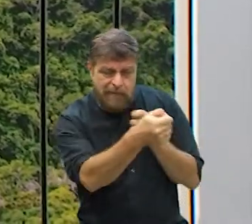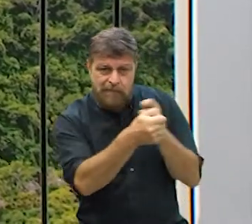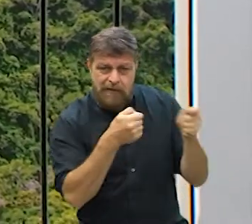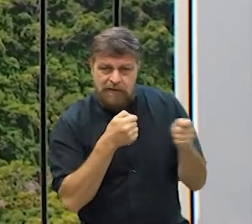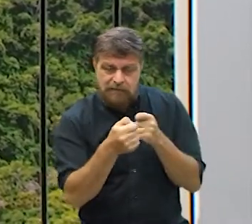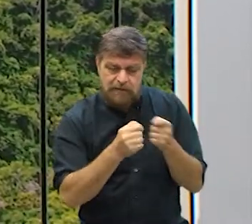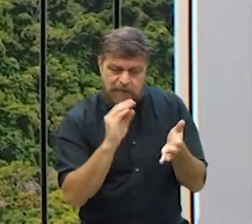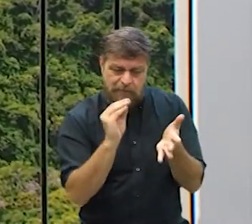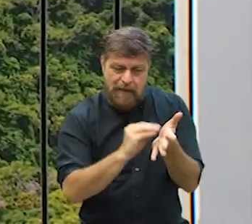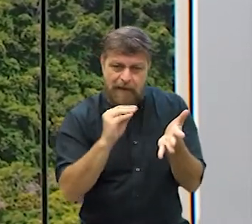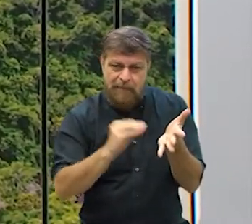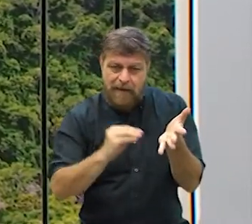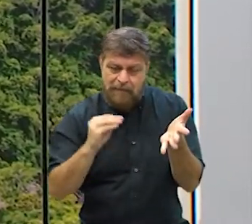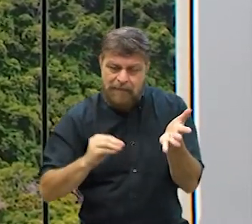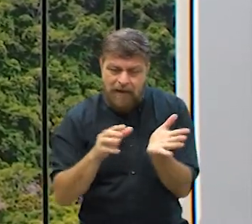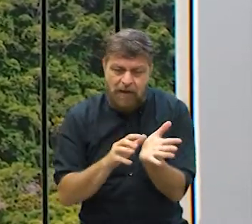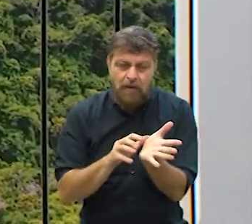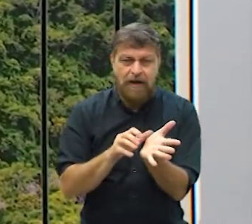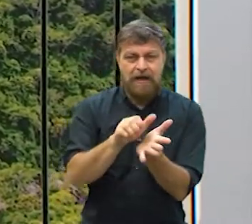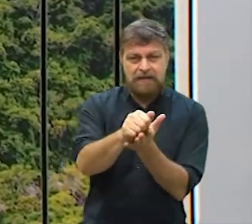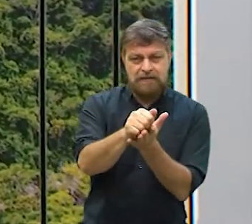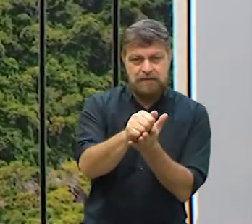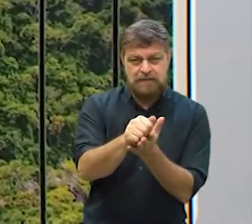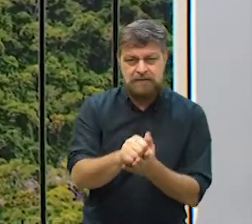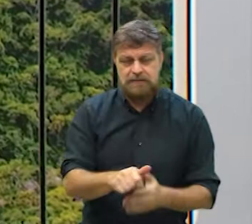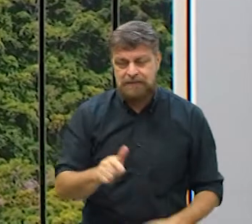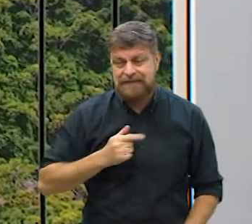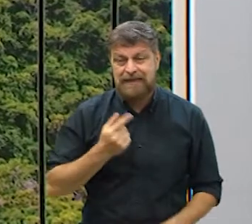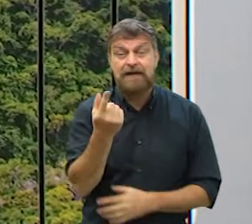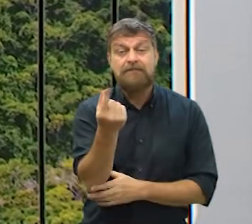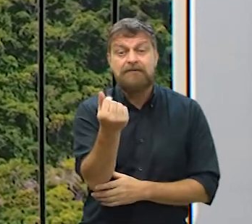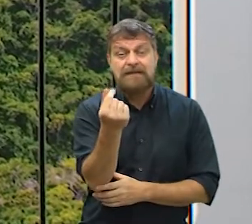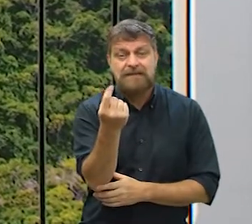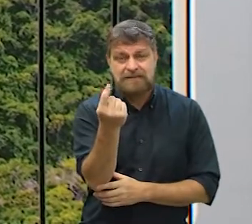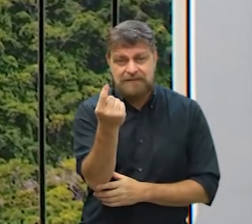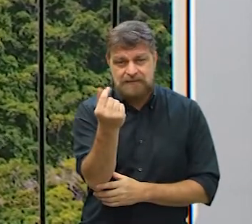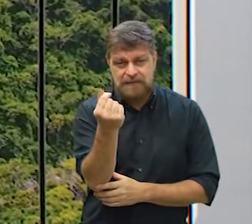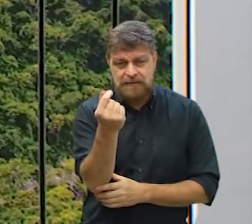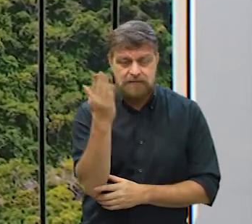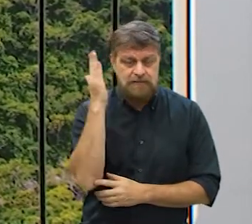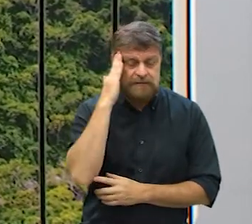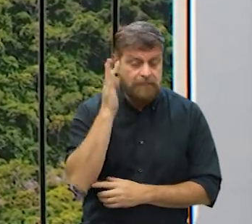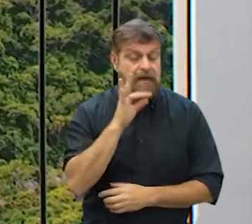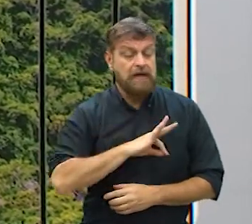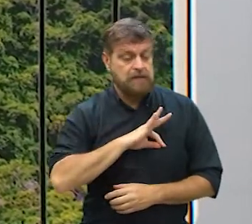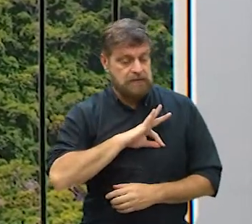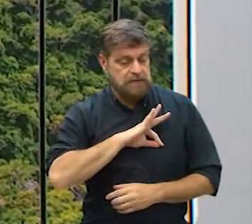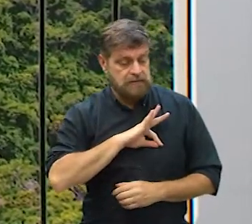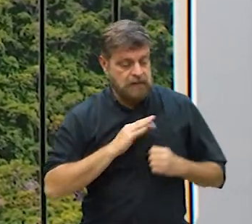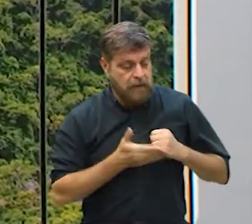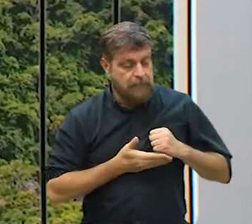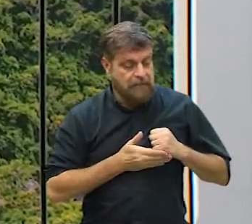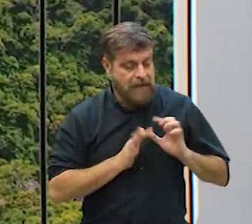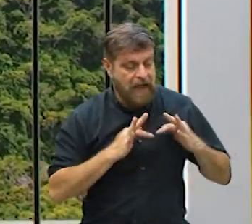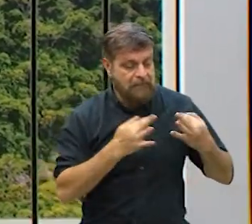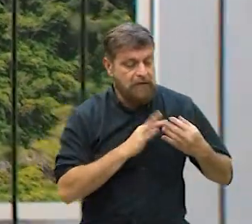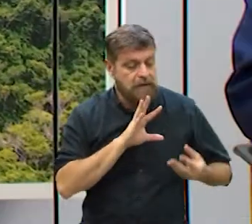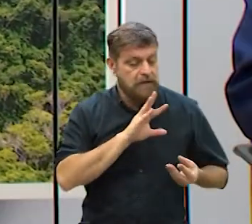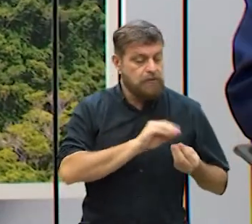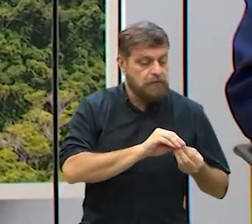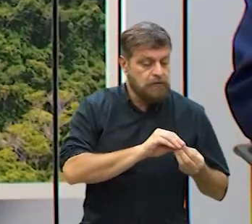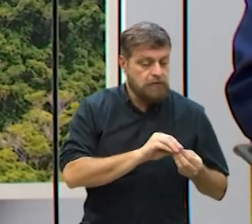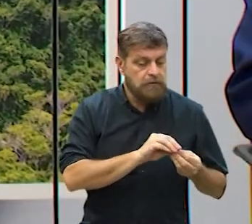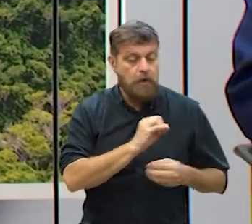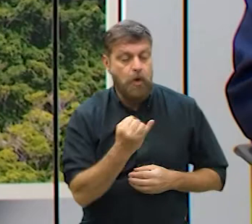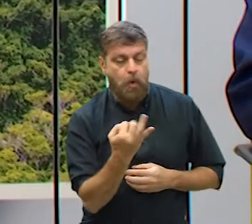entrevistas, o cadastramento, vamos dizer assim, financeiro. Qual é a renda da família, tudo isso aí eles têm que